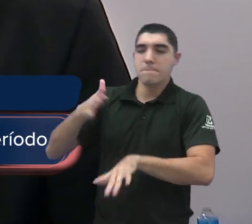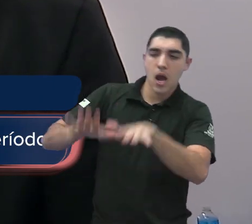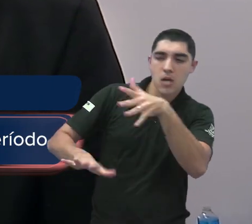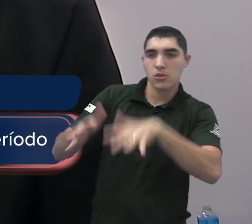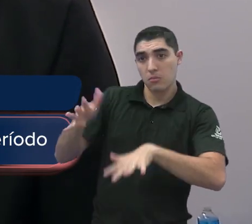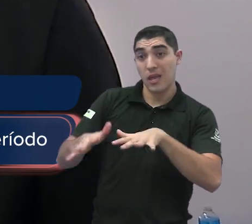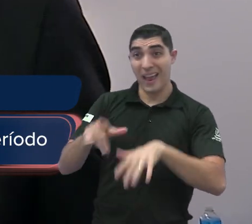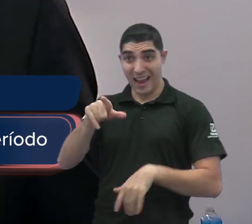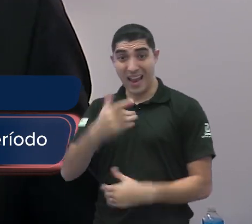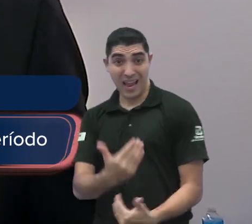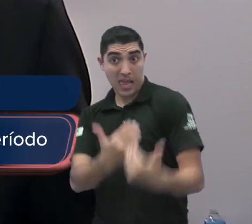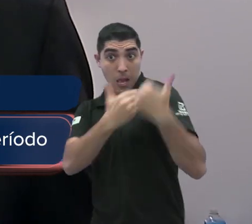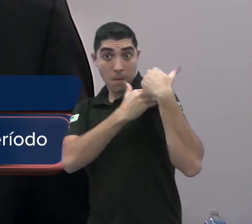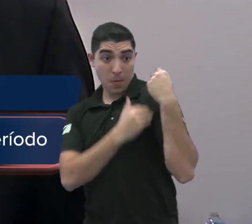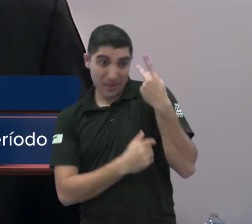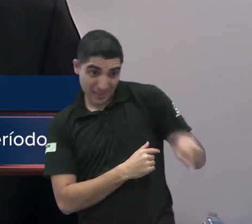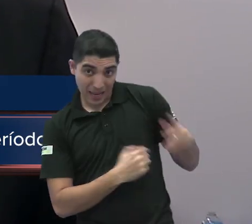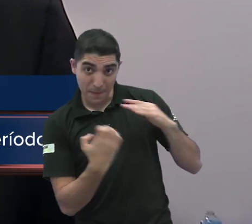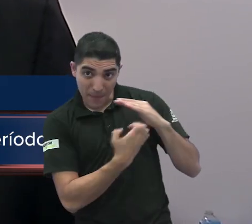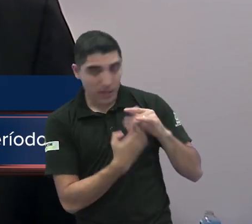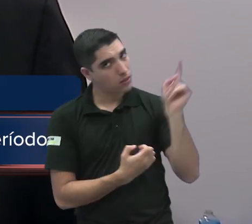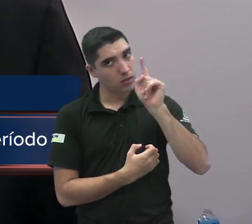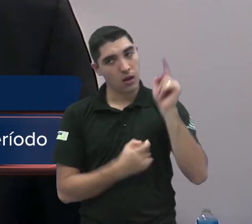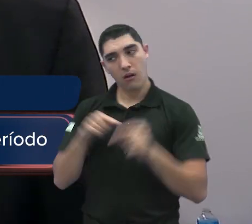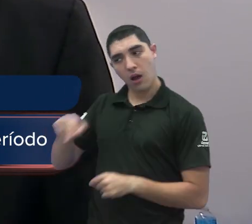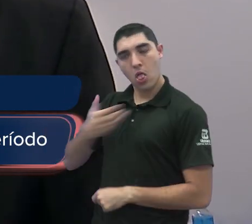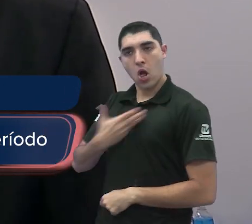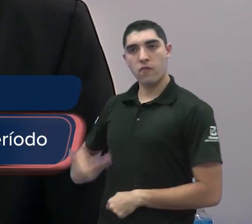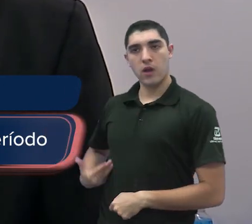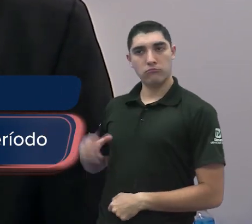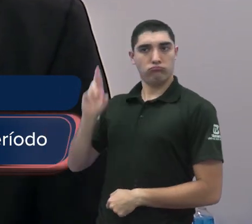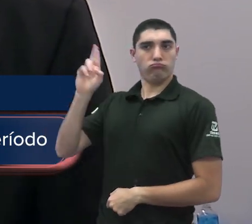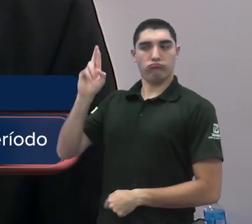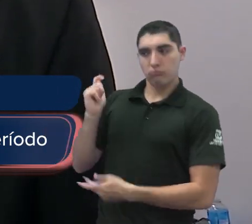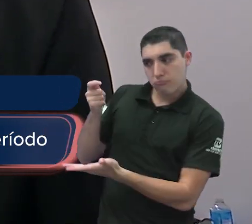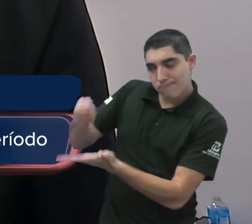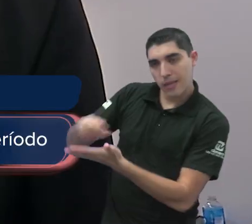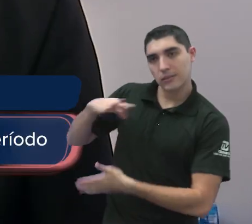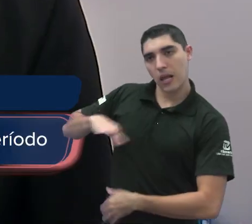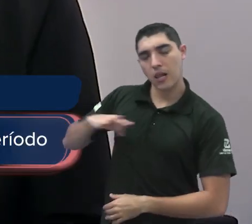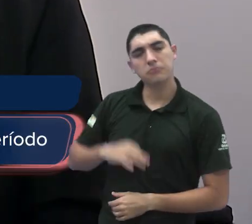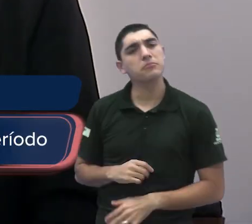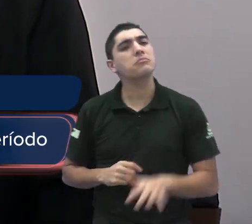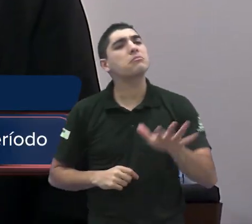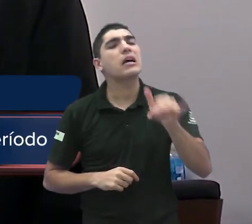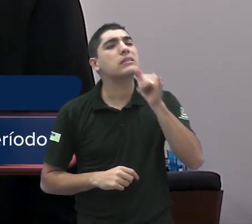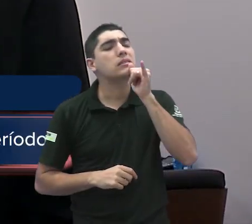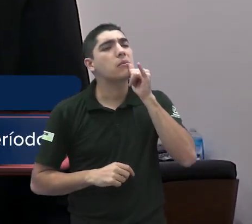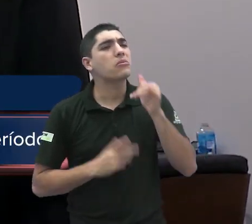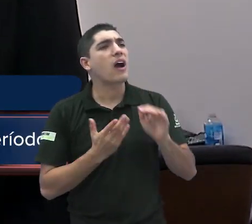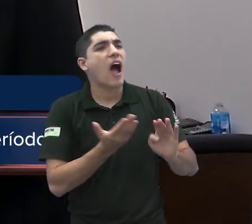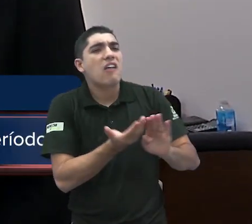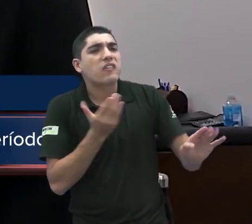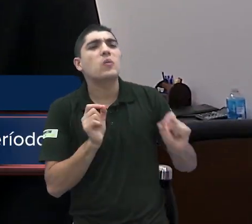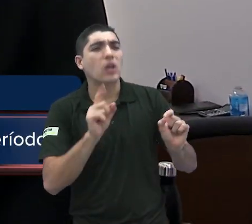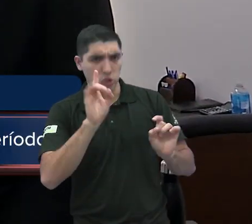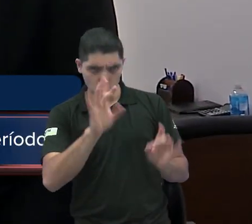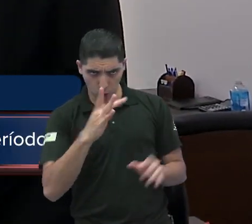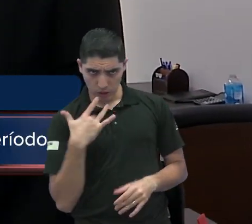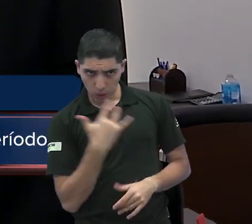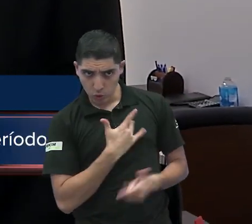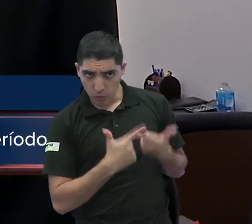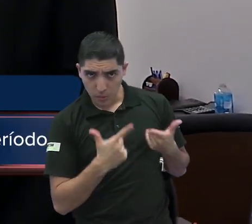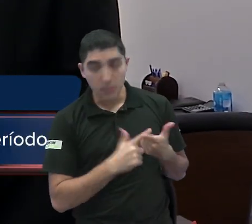acima dos 15 dias. Daí não é mais responsabilidade da empresa e sim do INSS. E o que pode levar a esse afastamento?